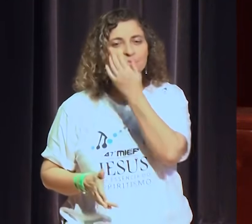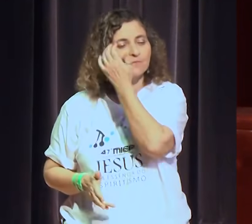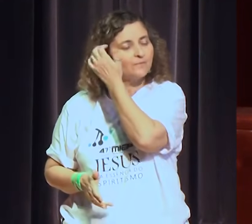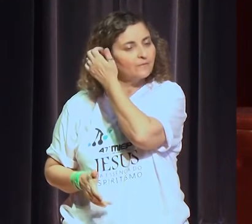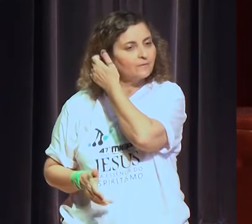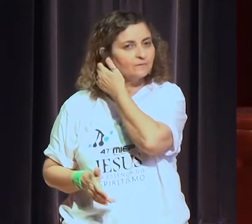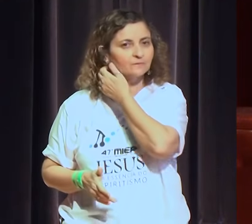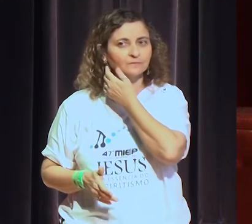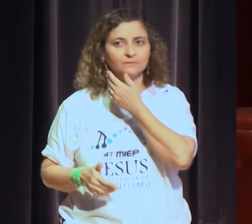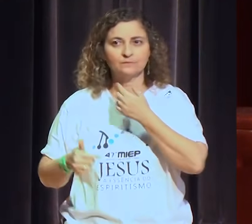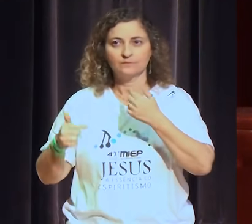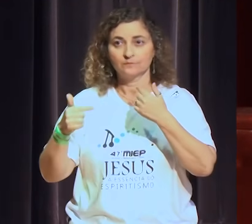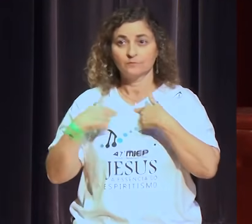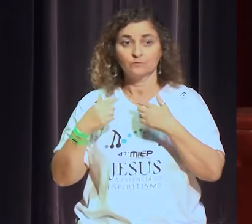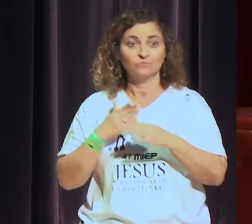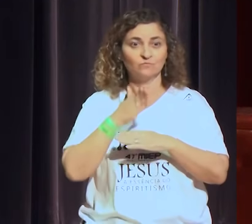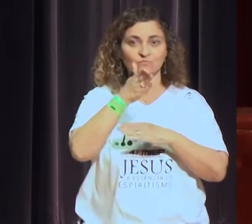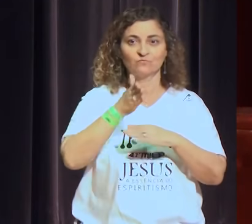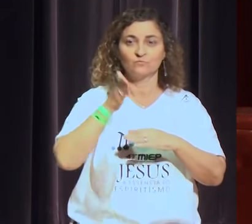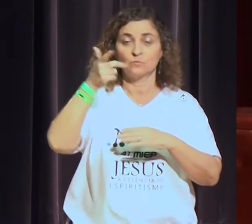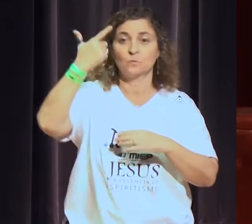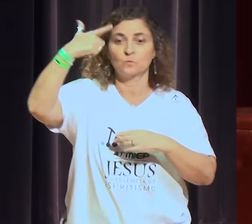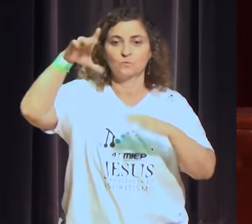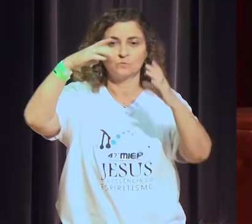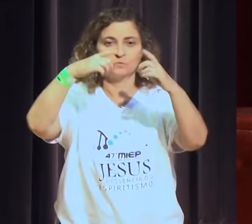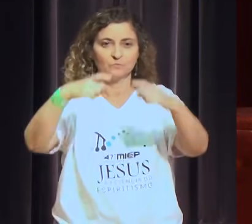Você acha? Aí eu fui para